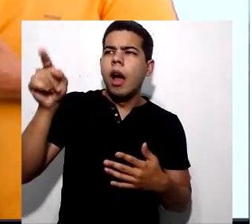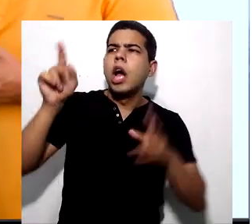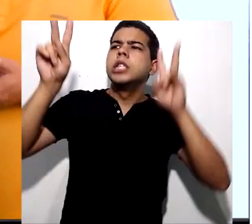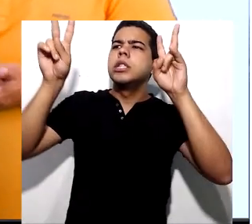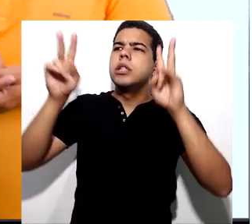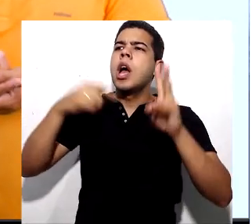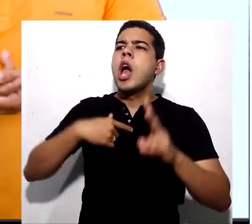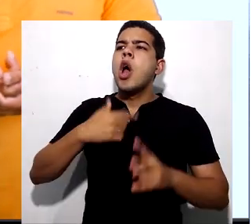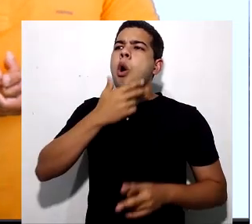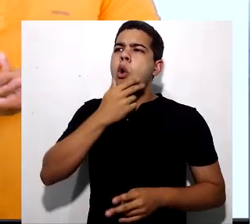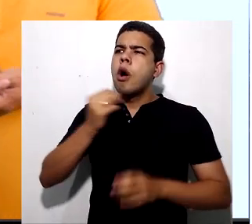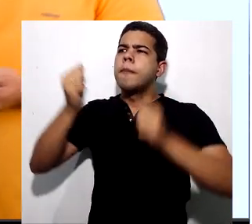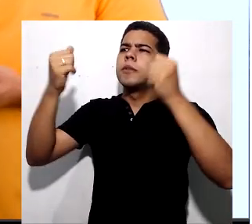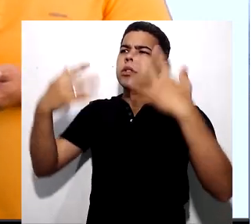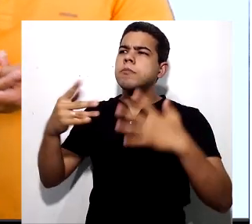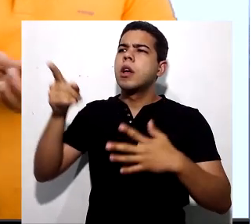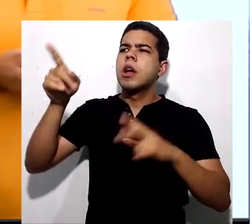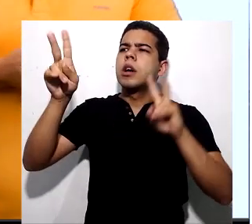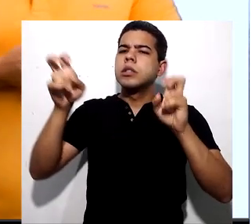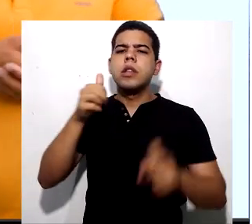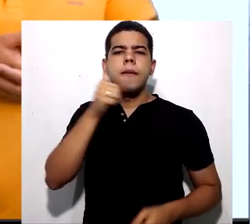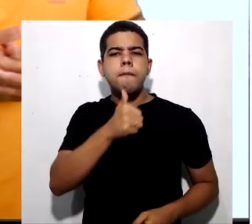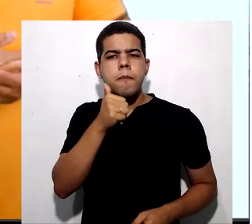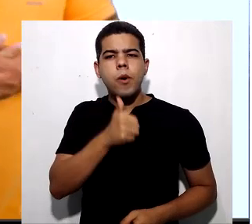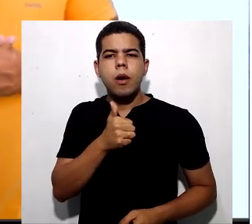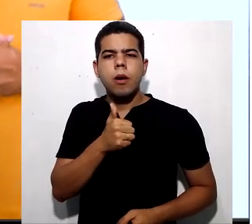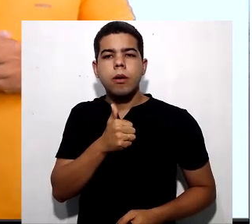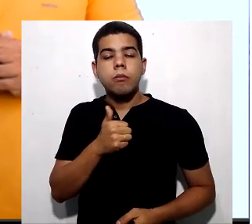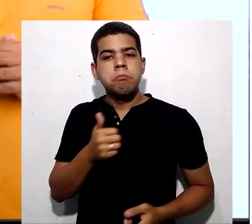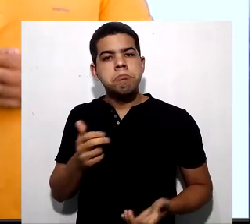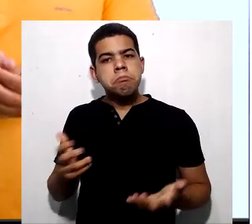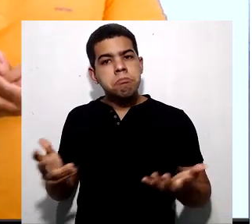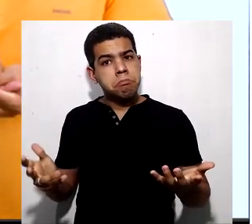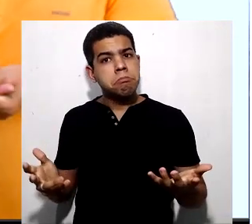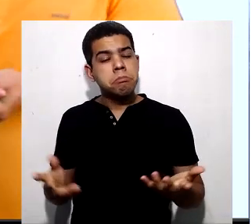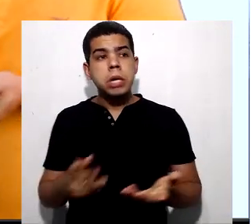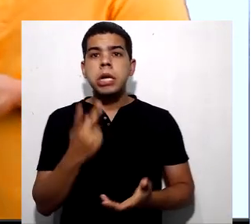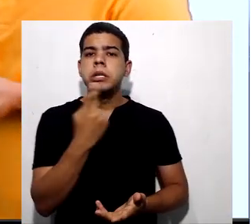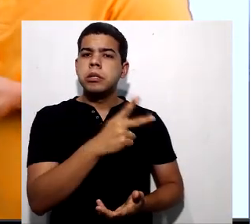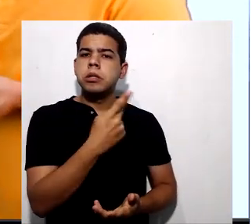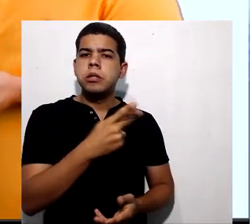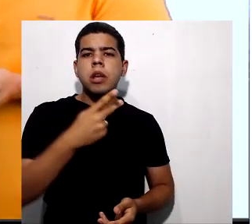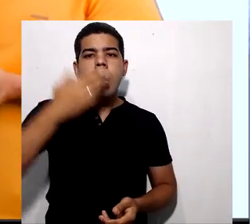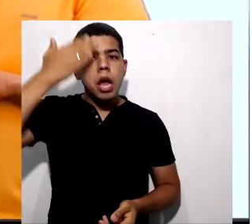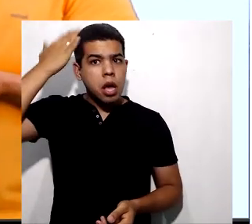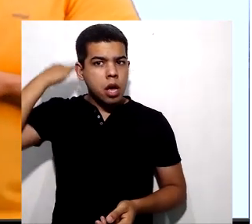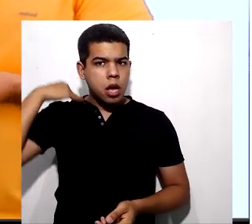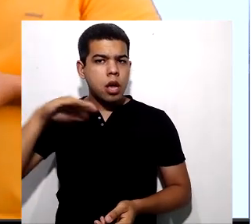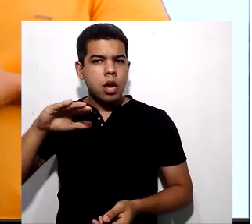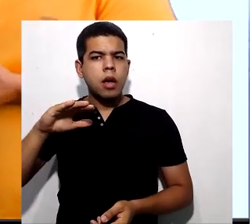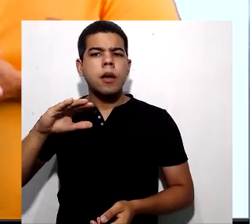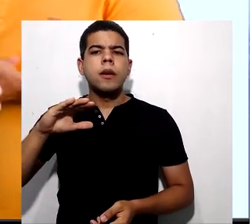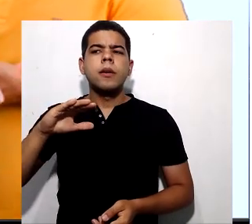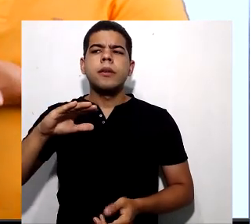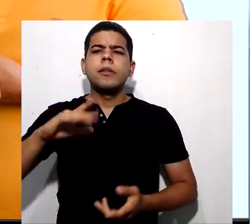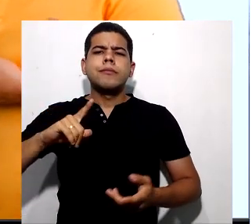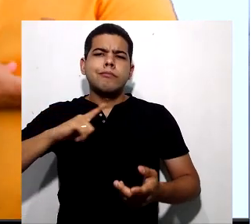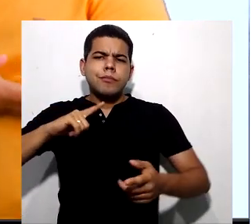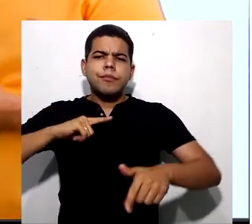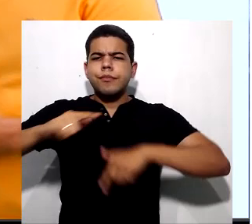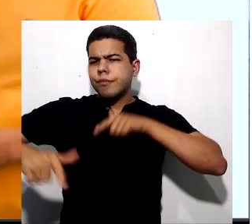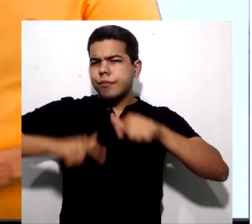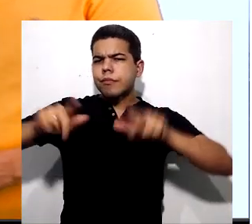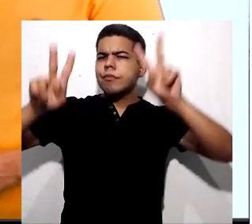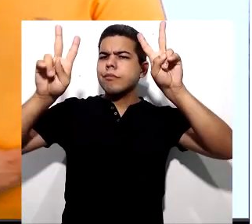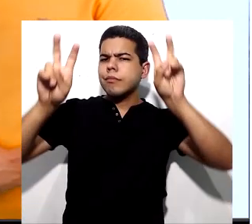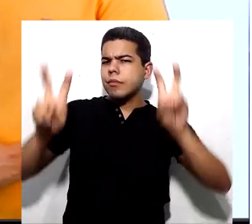questão sobre que Clarice, essa questão do gênero na obra de Clarice. Repetimos mais uma vez que Clarice trabalhava justamente o quê?